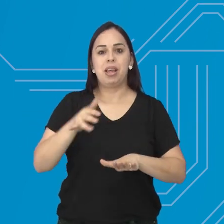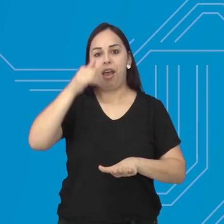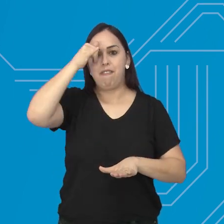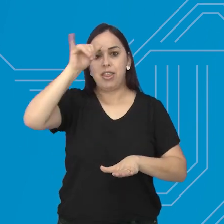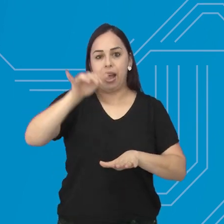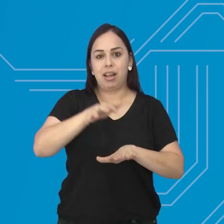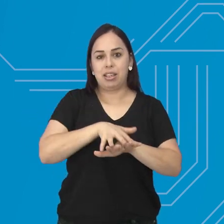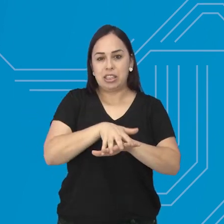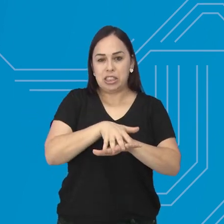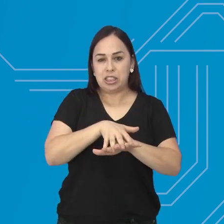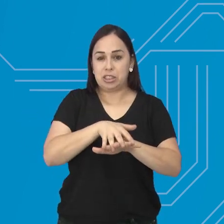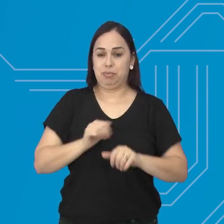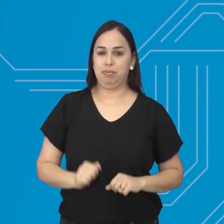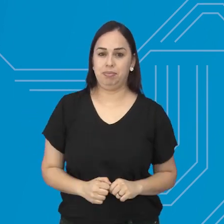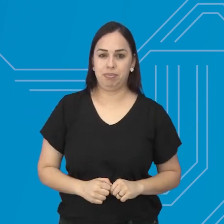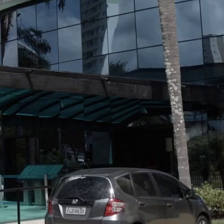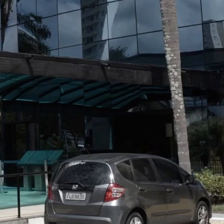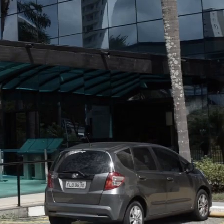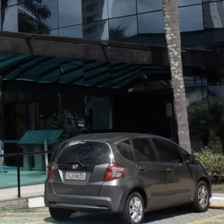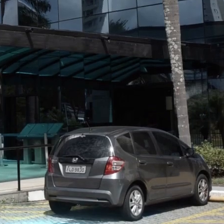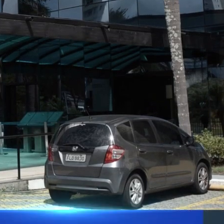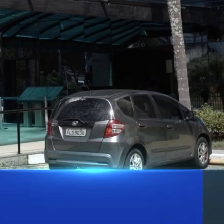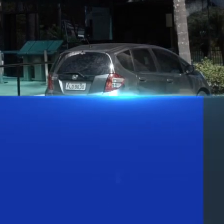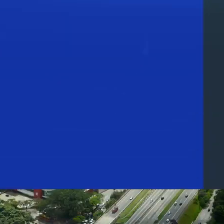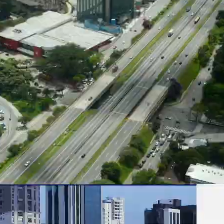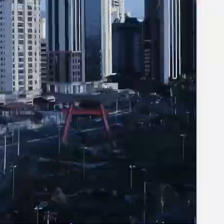as micoses. A gente volta já!